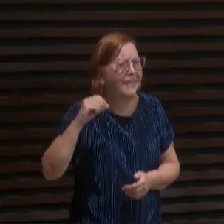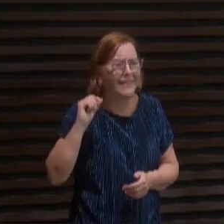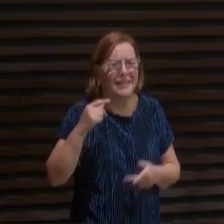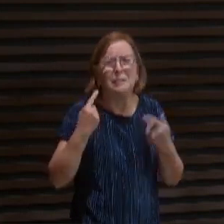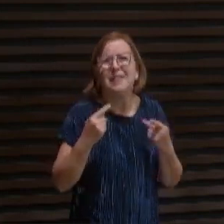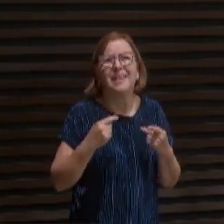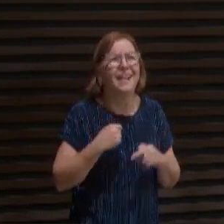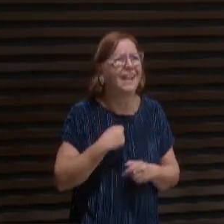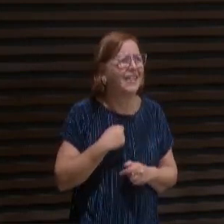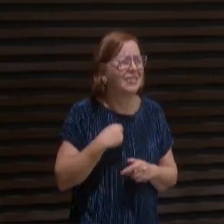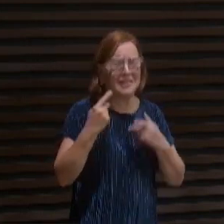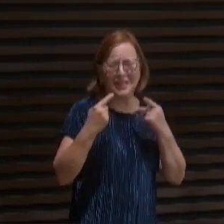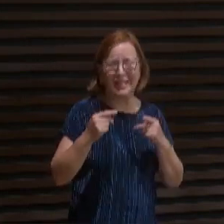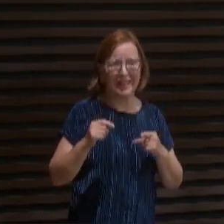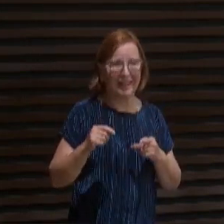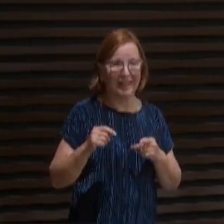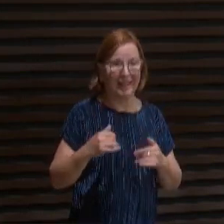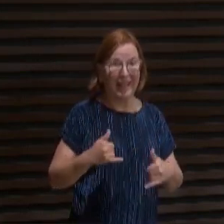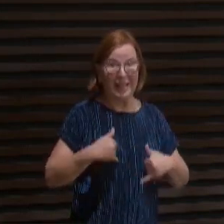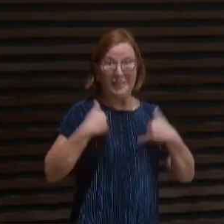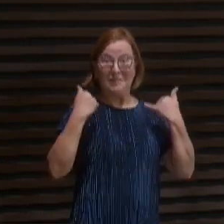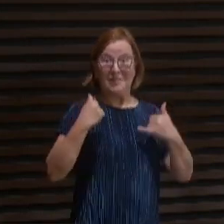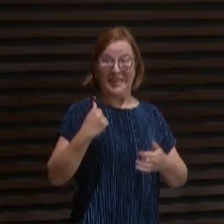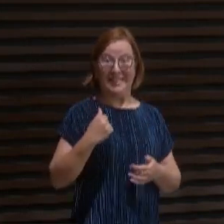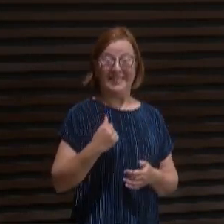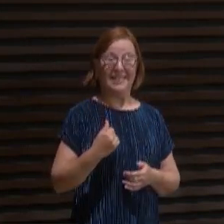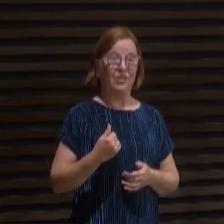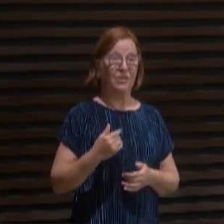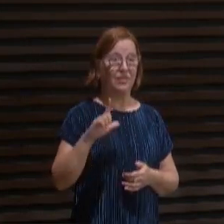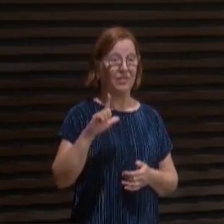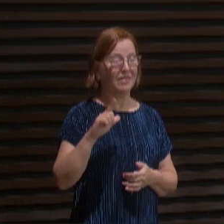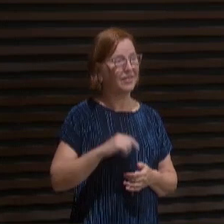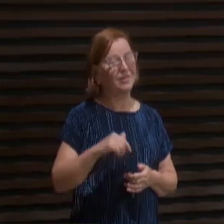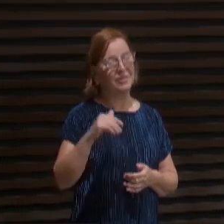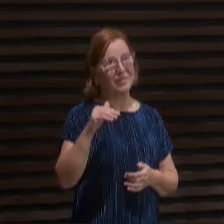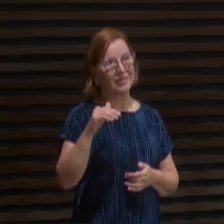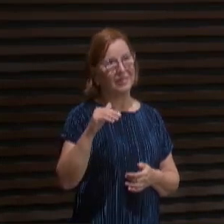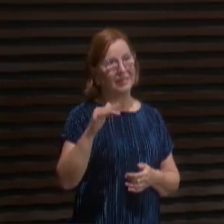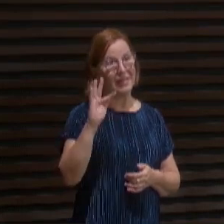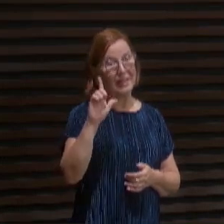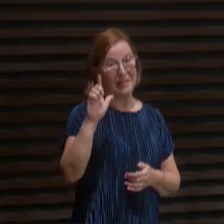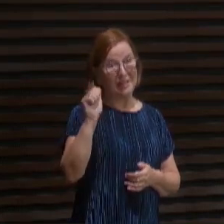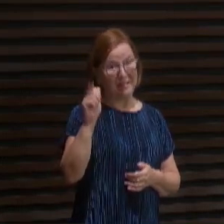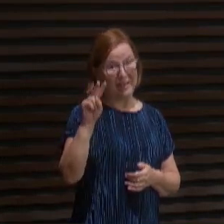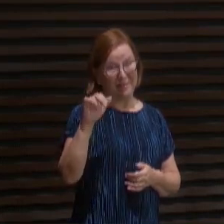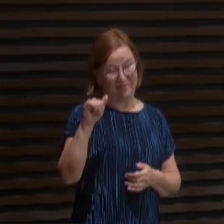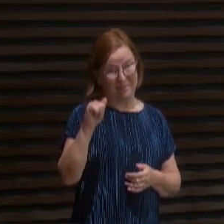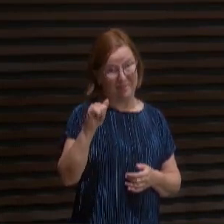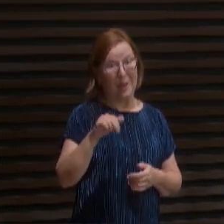O que eu vou falar? Era o aniversário do Flavinho? Era o aniversário de Flavinho, mas eu não tenho que falar de Flavinho, eu tenho que falar daquele que morreu e